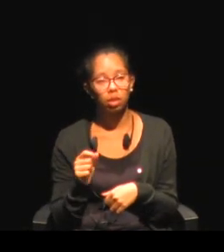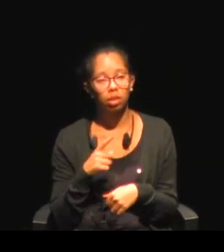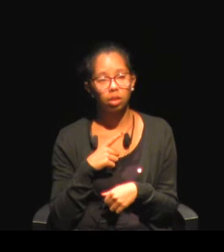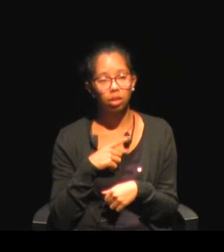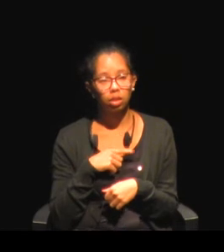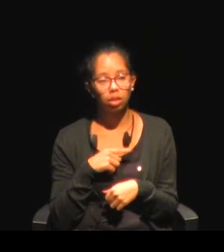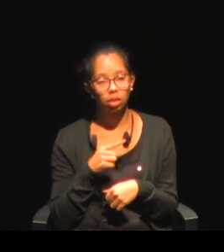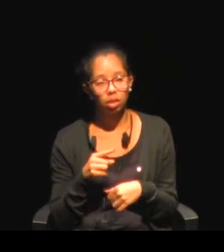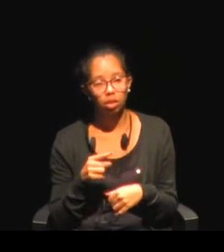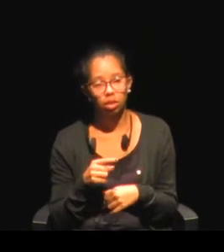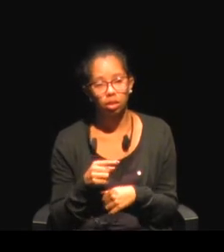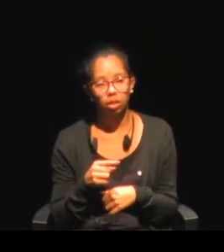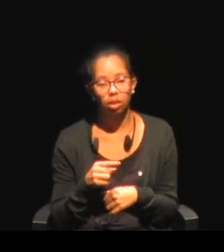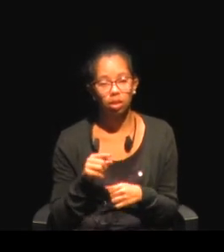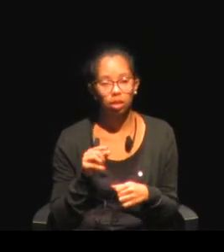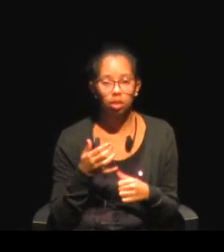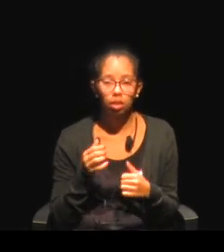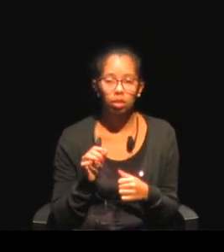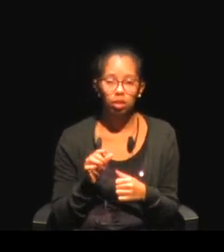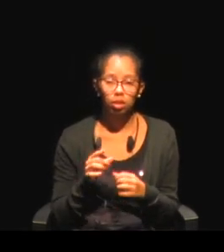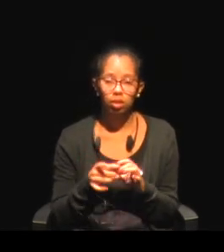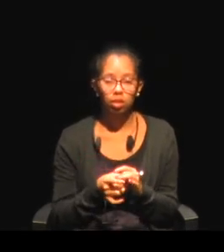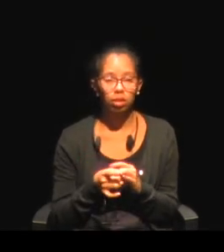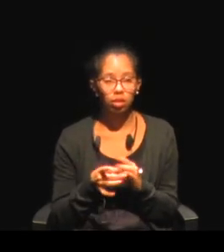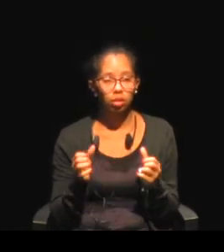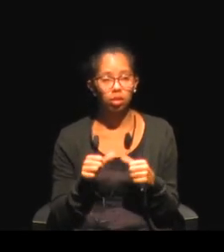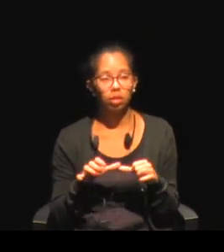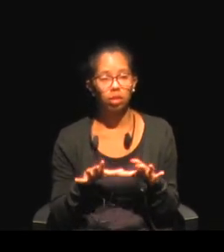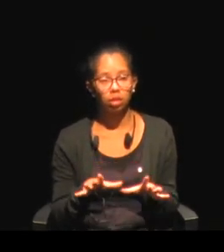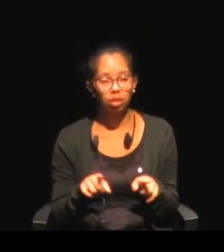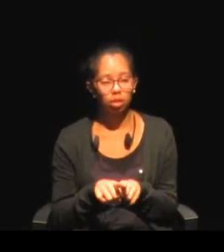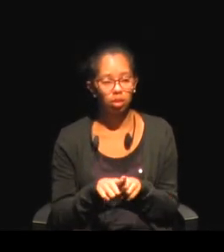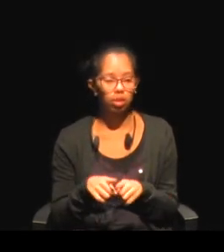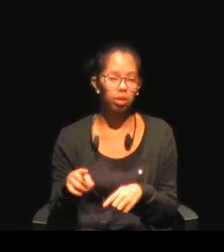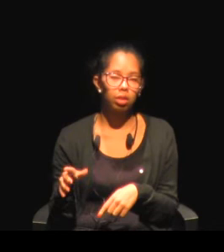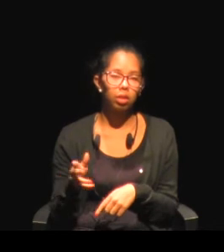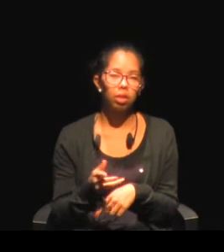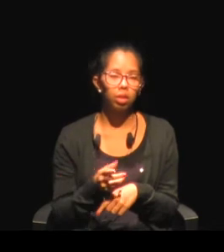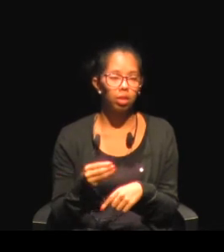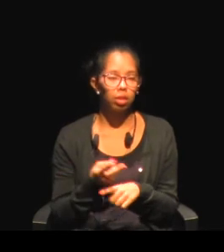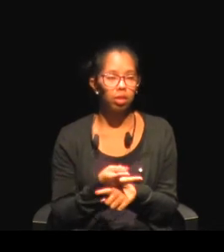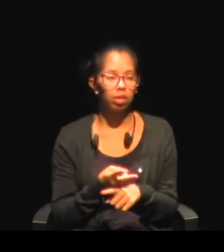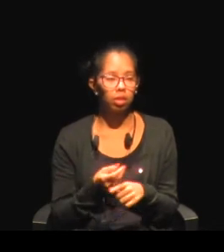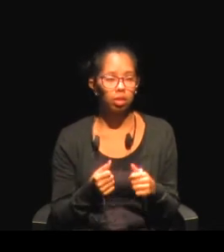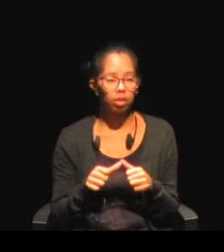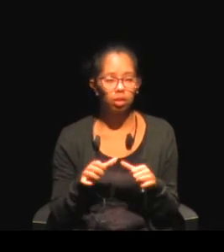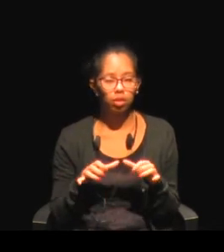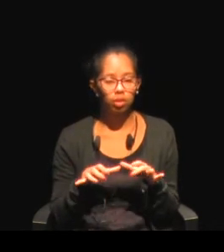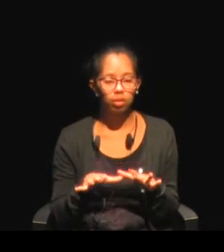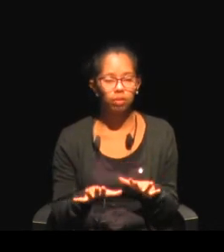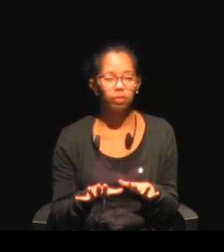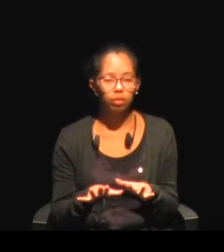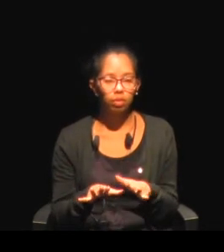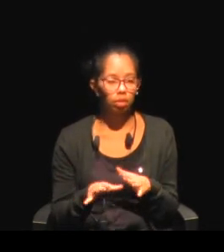e um simples abrigo, como ele diz, quer dizer, não tem nenhuma condição de abrigar peças de madeira incríveis que tem